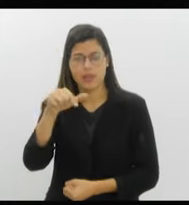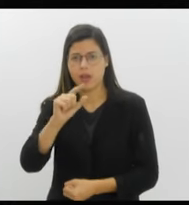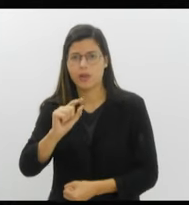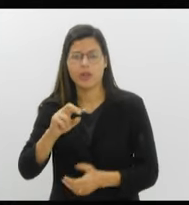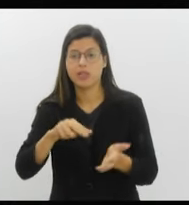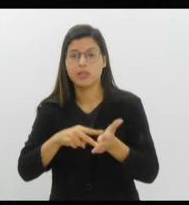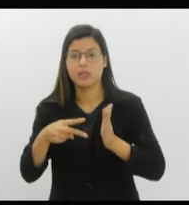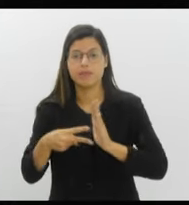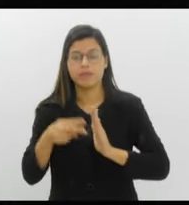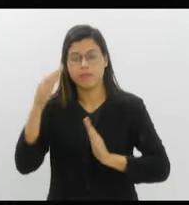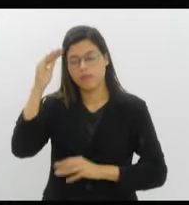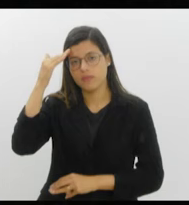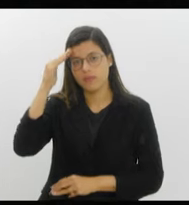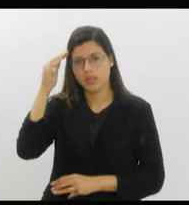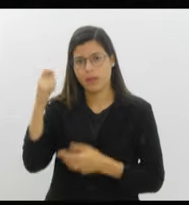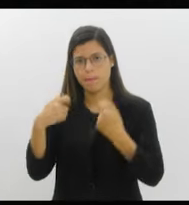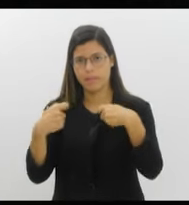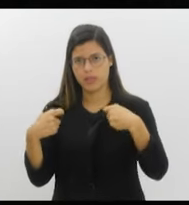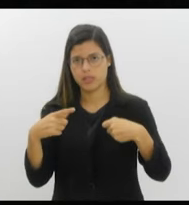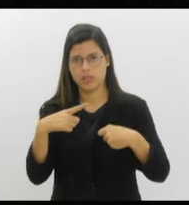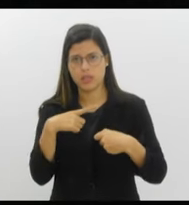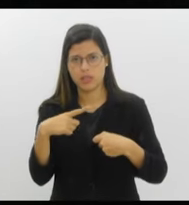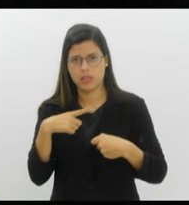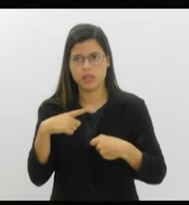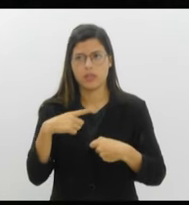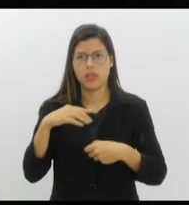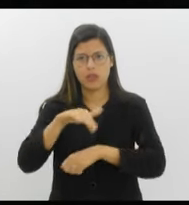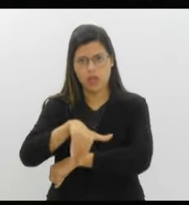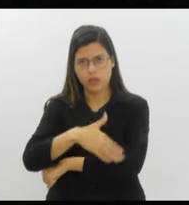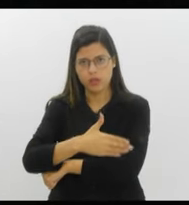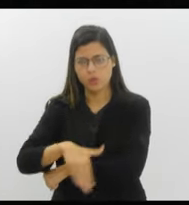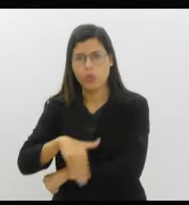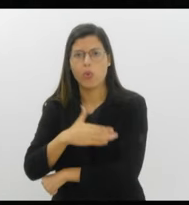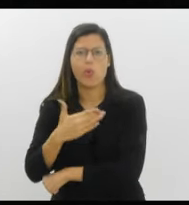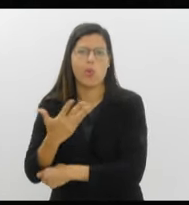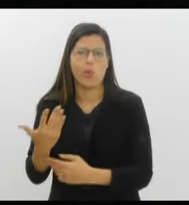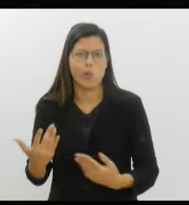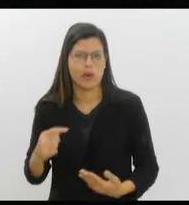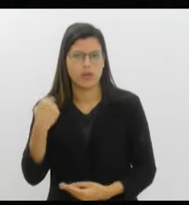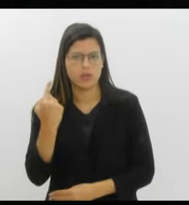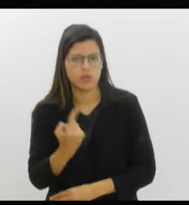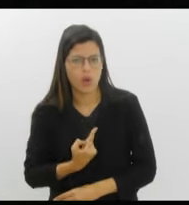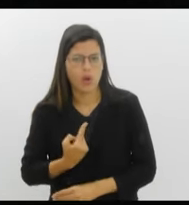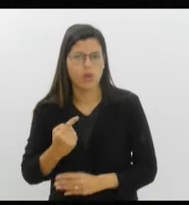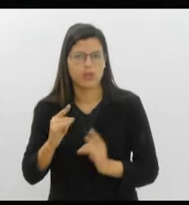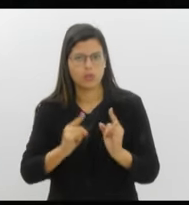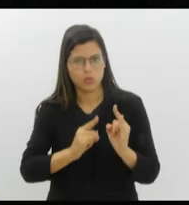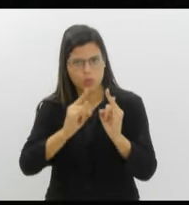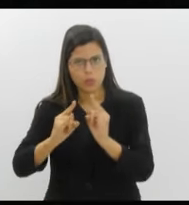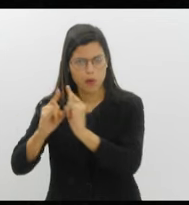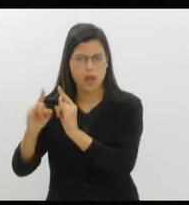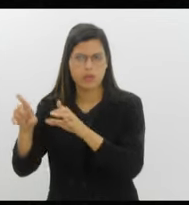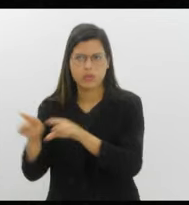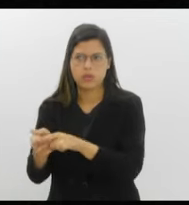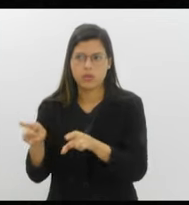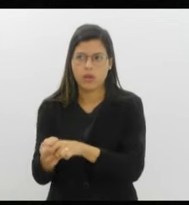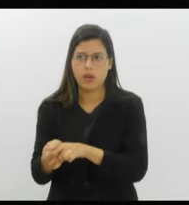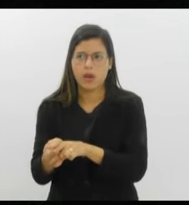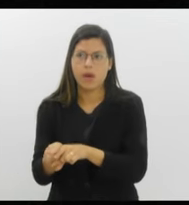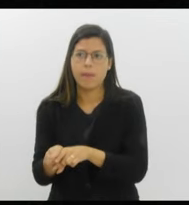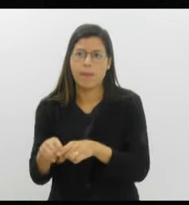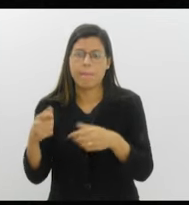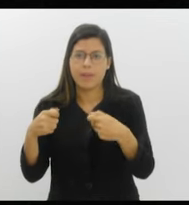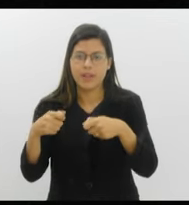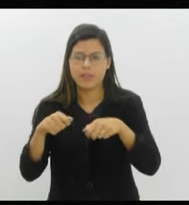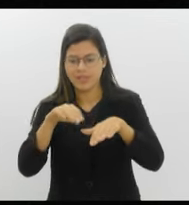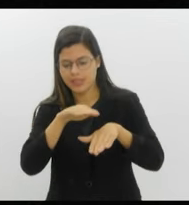que entender que é necessário ter nas nossas ruas, nos nossos logradouros, nos nossos edifícios, ali superfícies